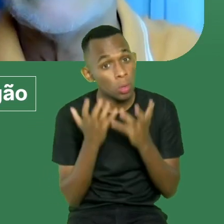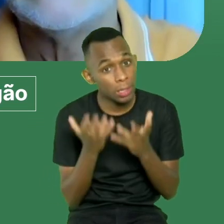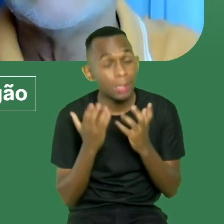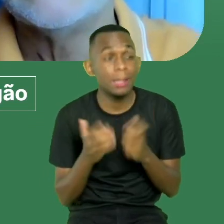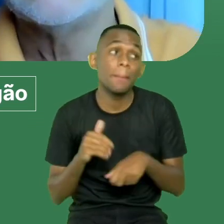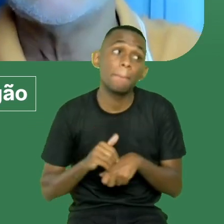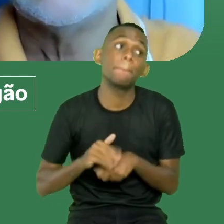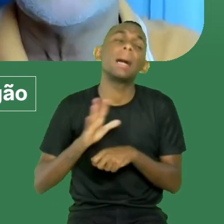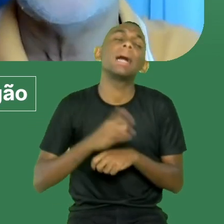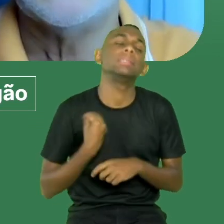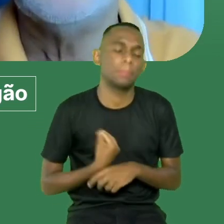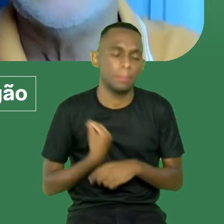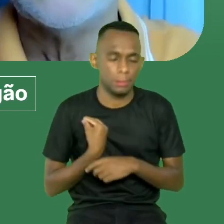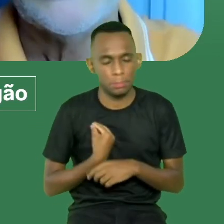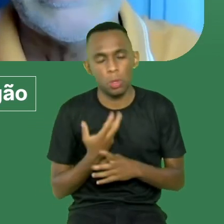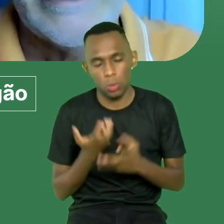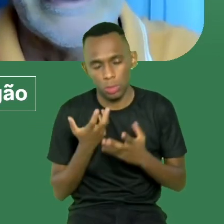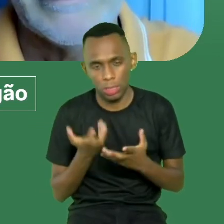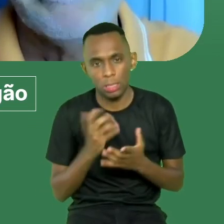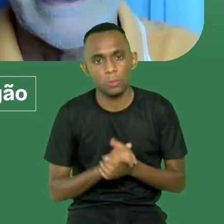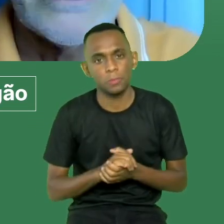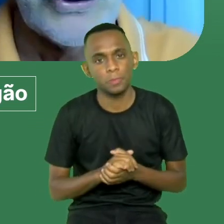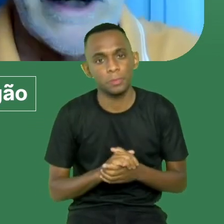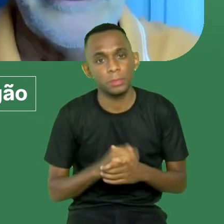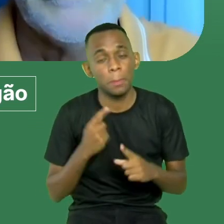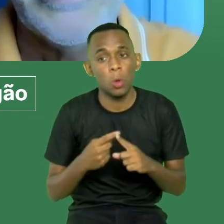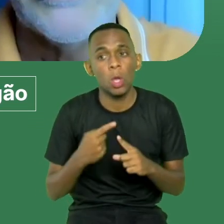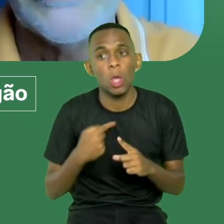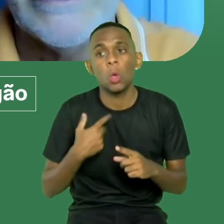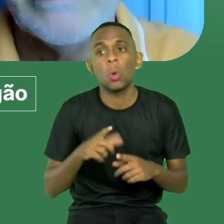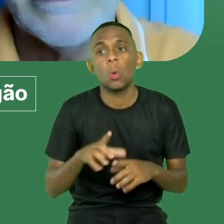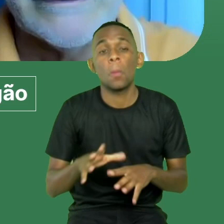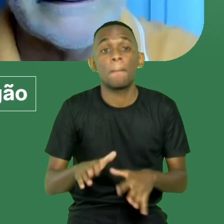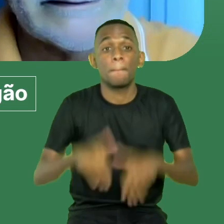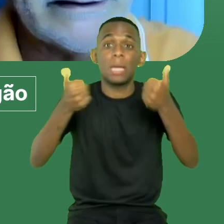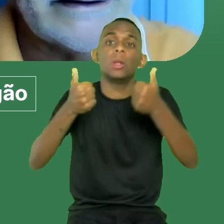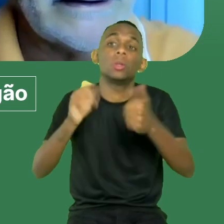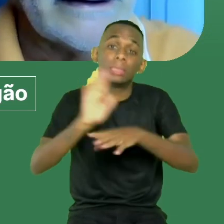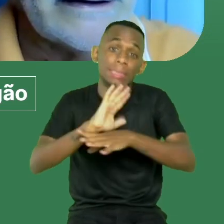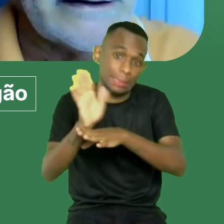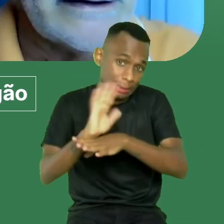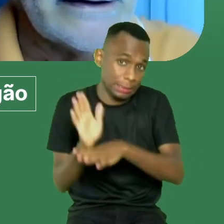mais, né? Eu prefiro o cinema, para atuar, eu prefiro o cinema